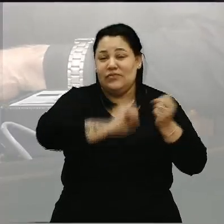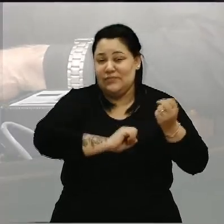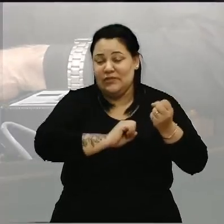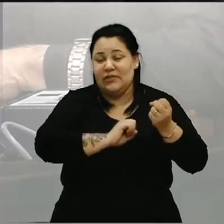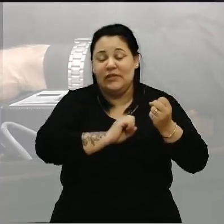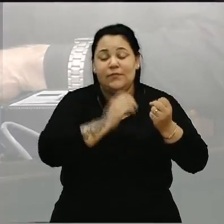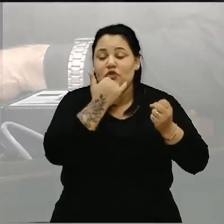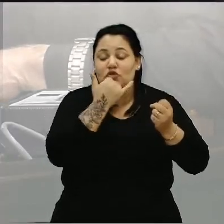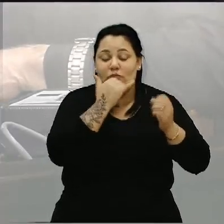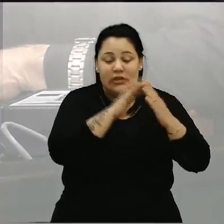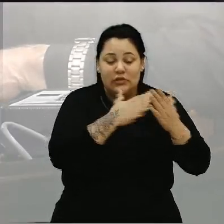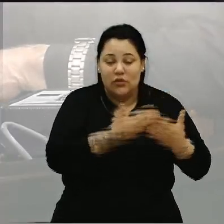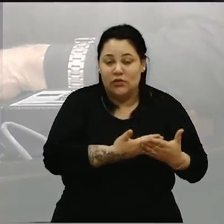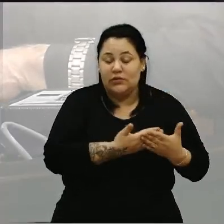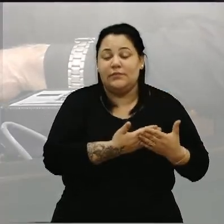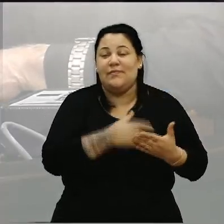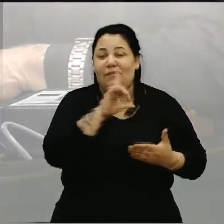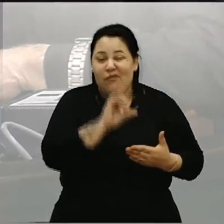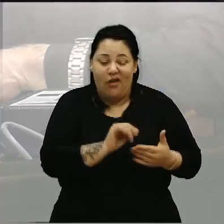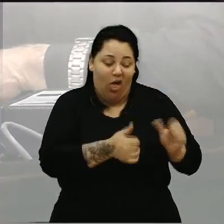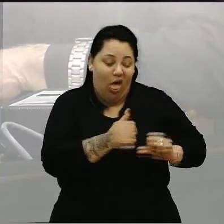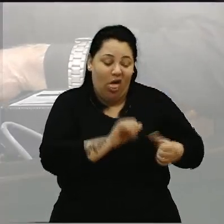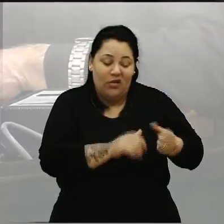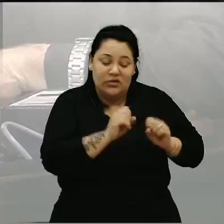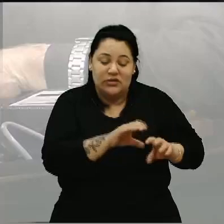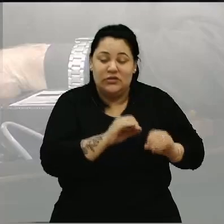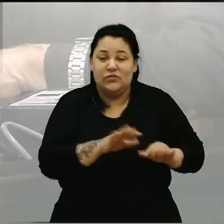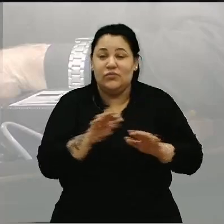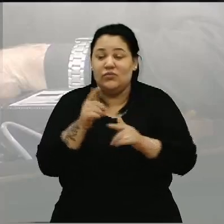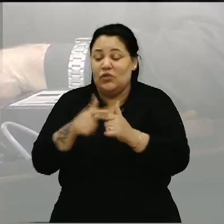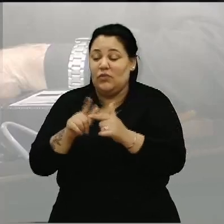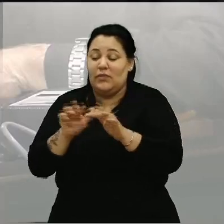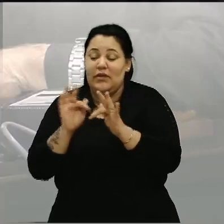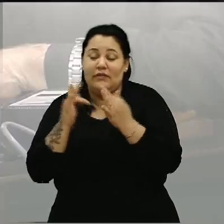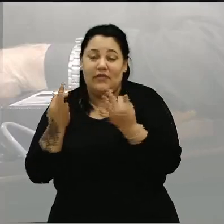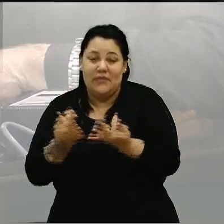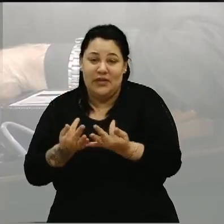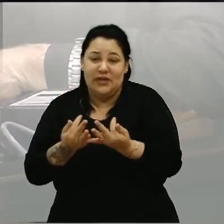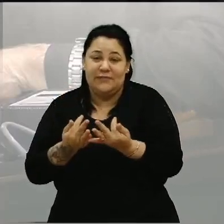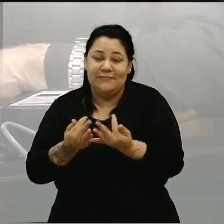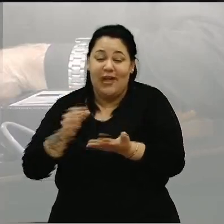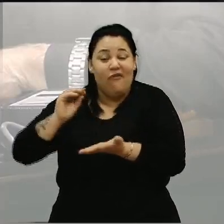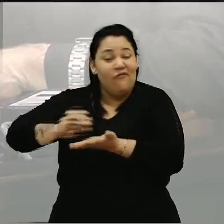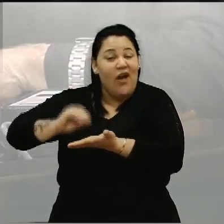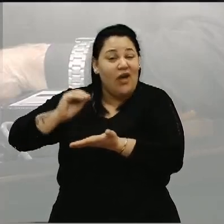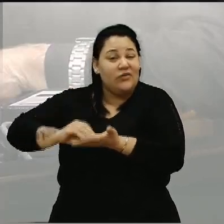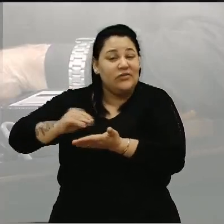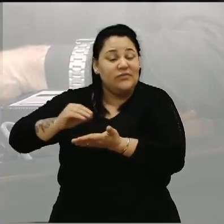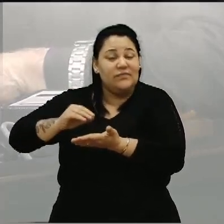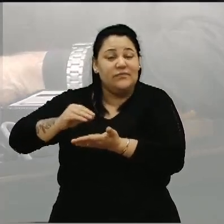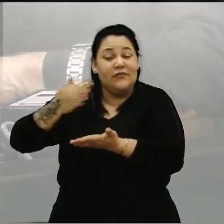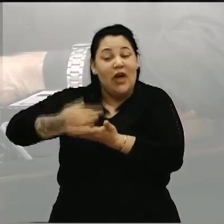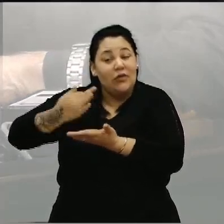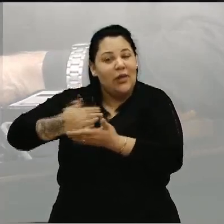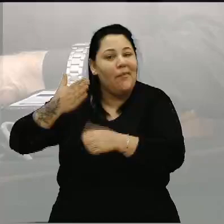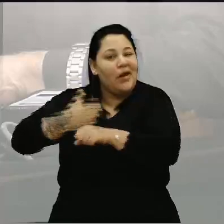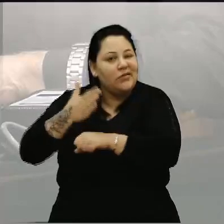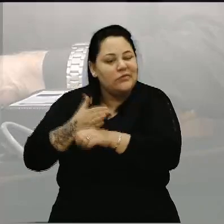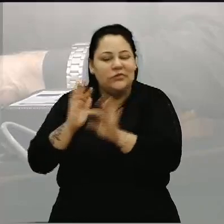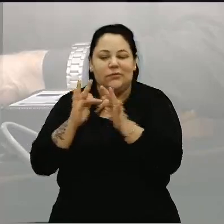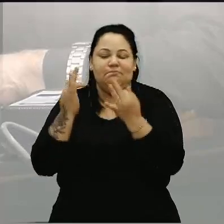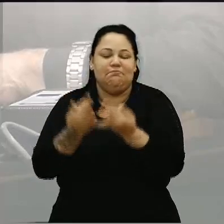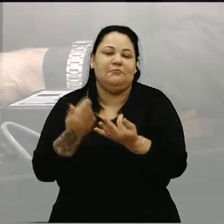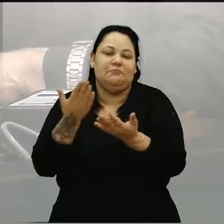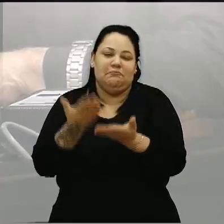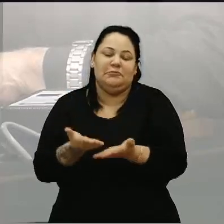qualidade da educação, problemas parentais e falta de envolvimento dos pais no ambiente escolar. Em Caxias do